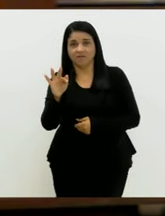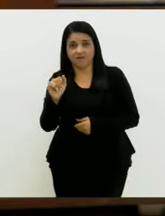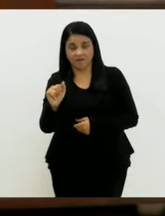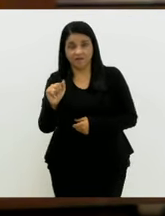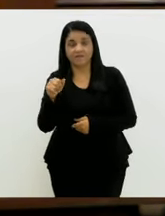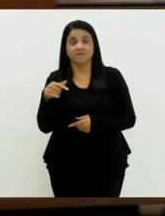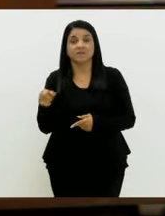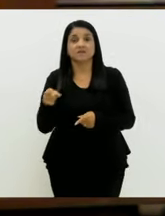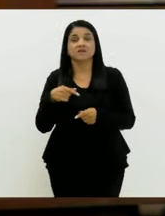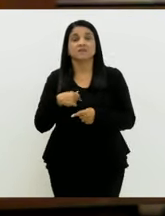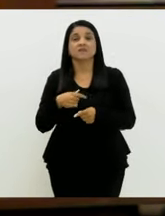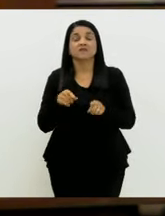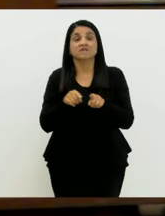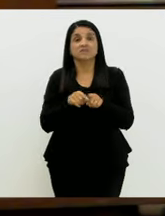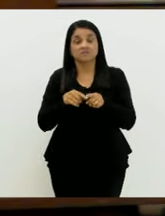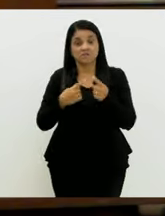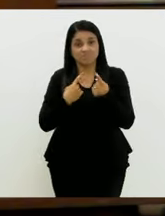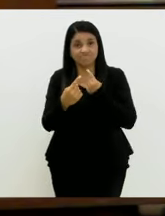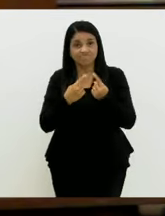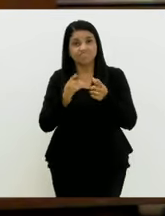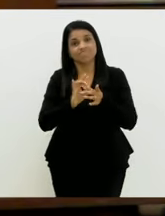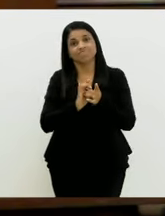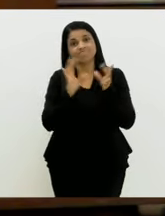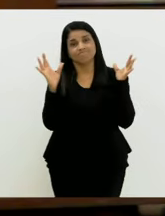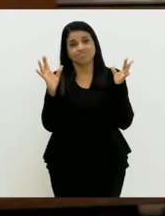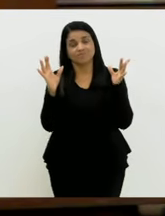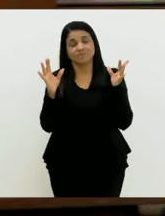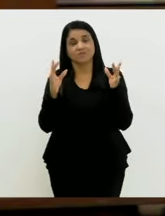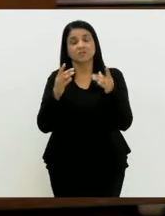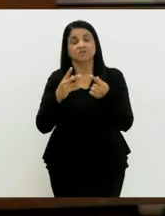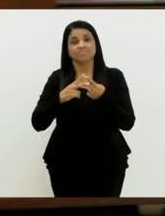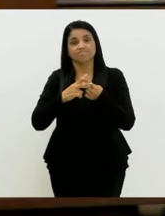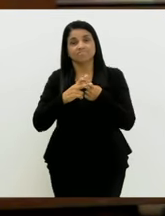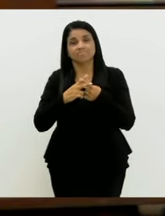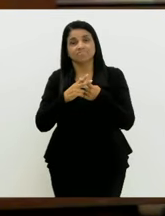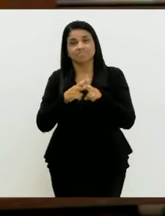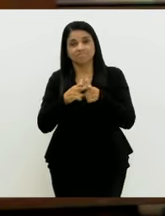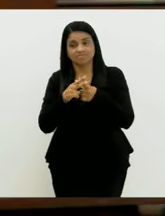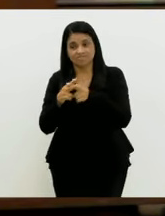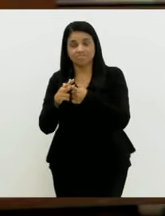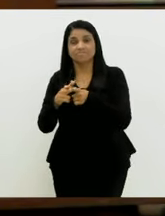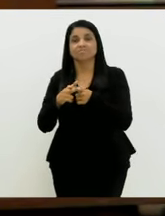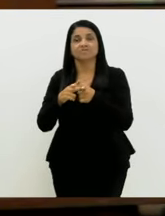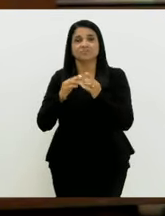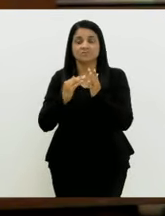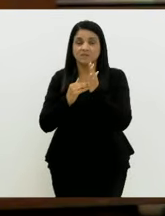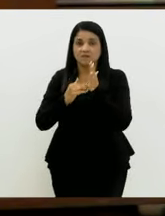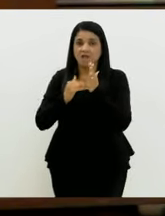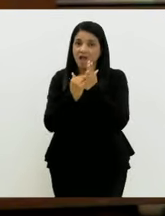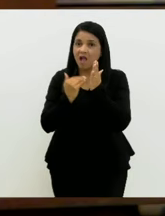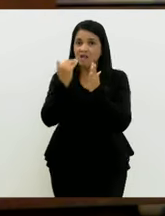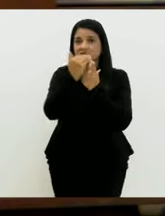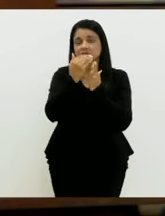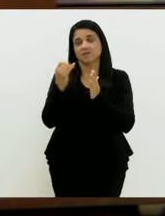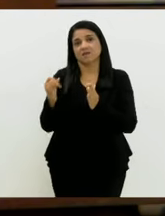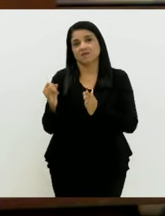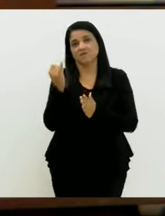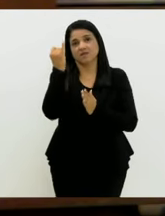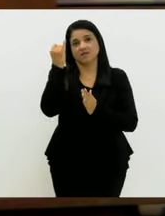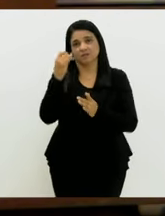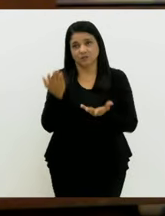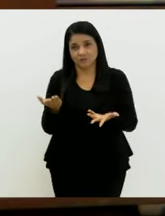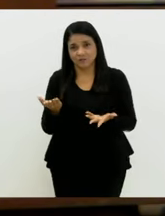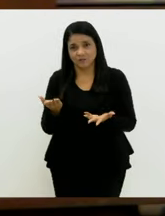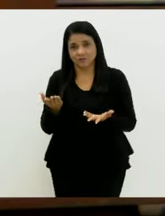de Trânsito Terrestre permitiu mais um reajuste acima da inflação. E essa concessionária ainda fala que tem